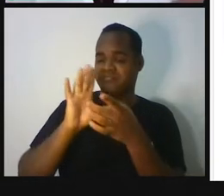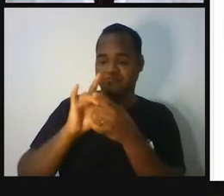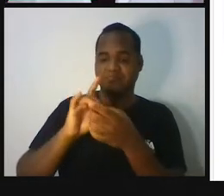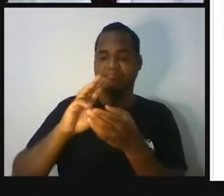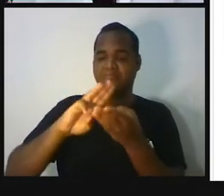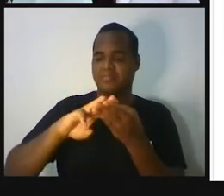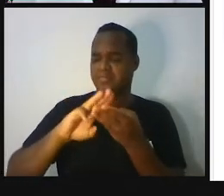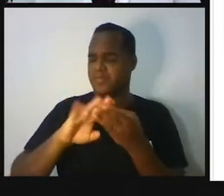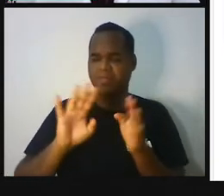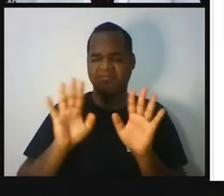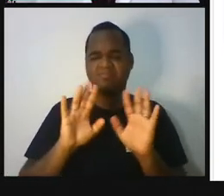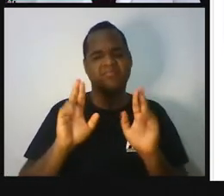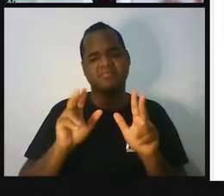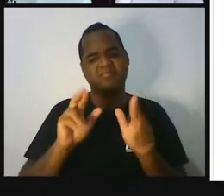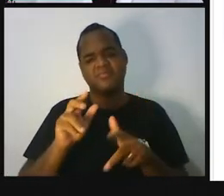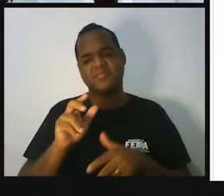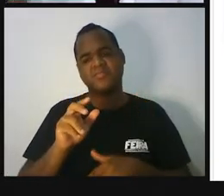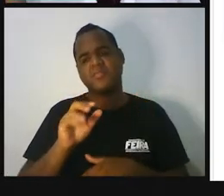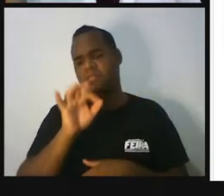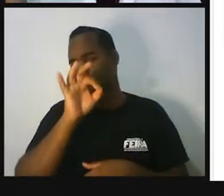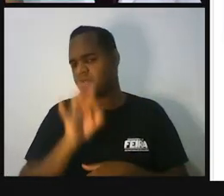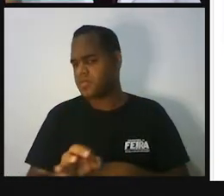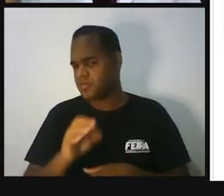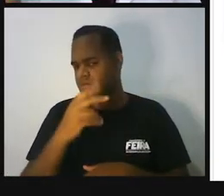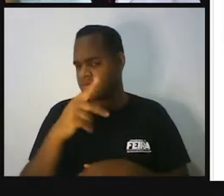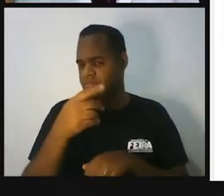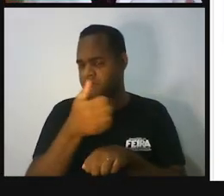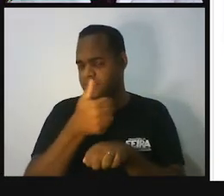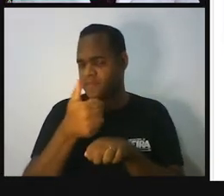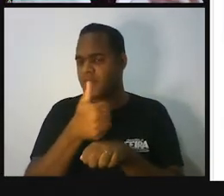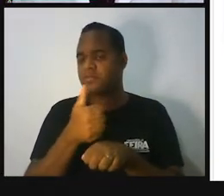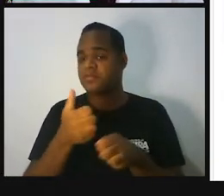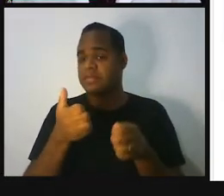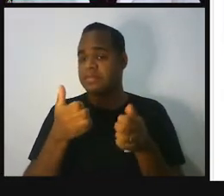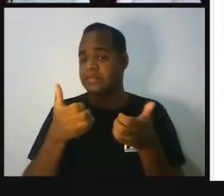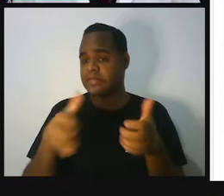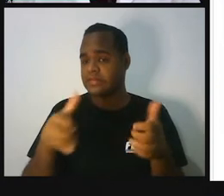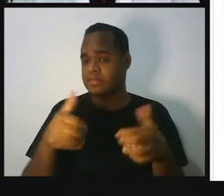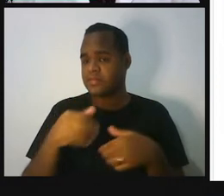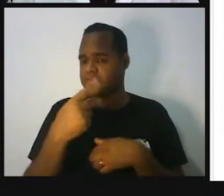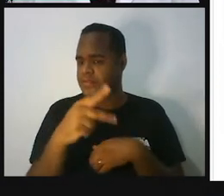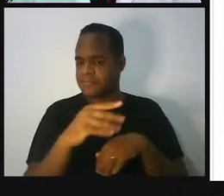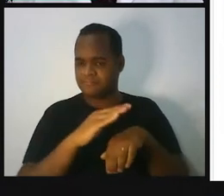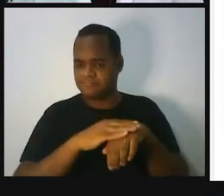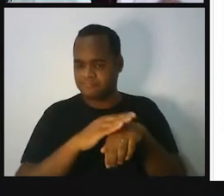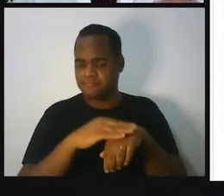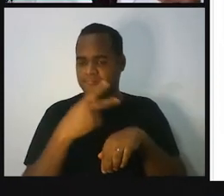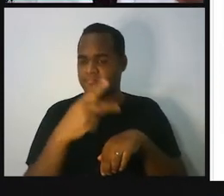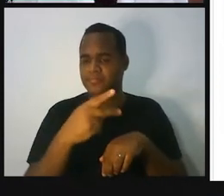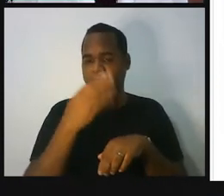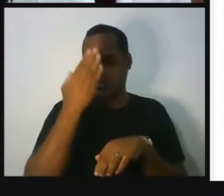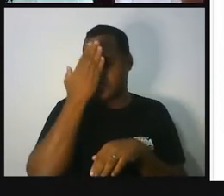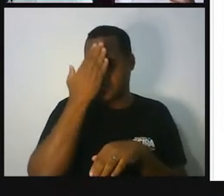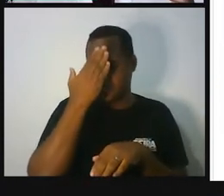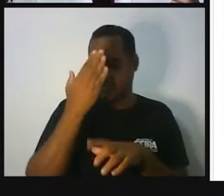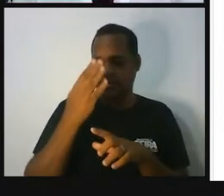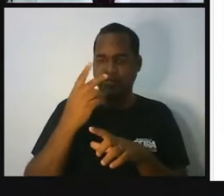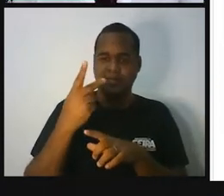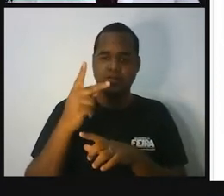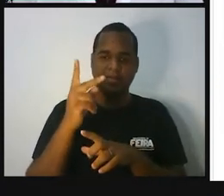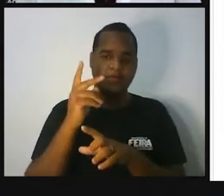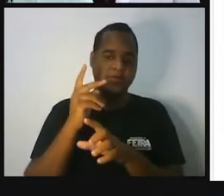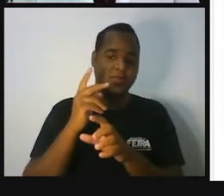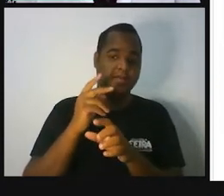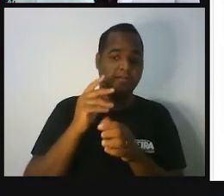isso Será mesmo que a profissão que você quer ser não vai exigir de você e você saiba já